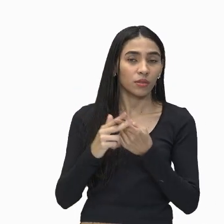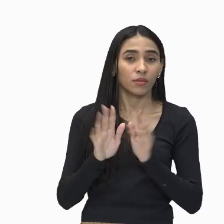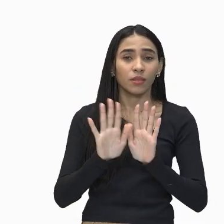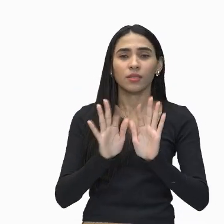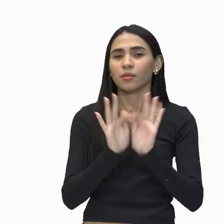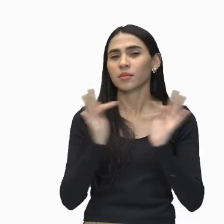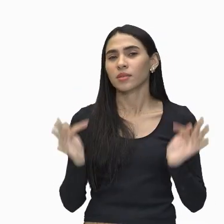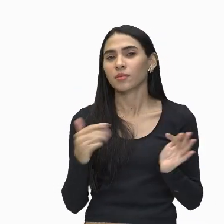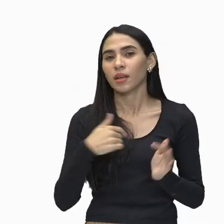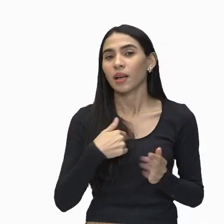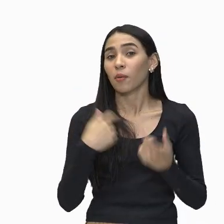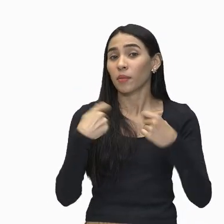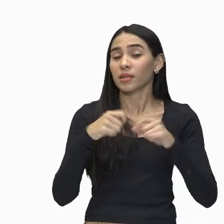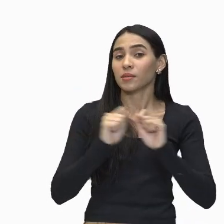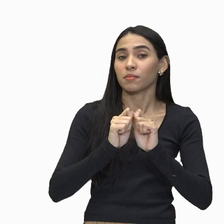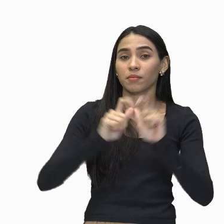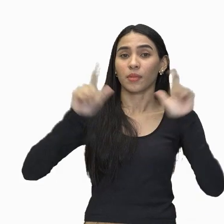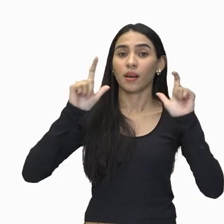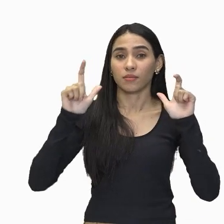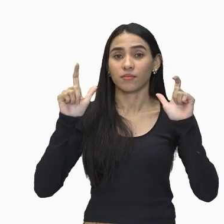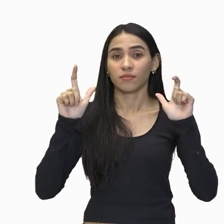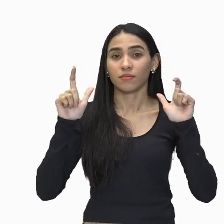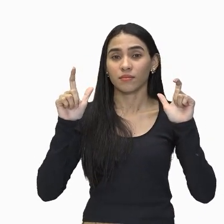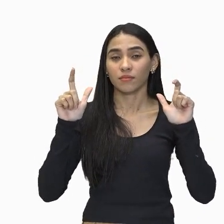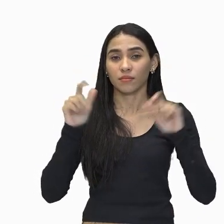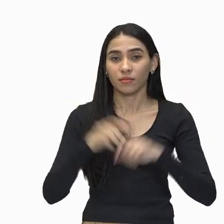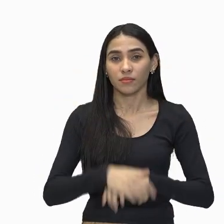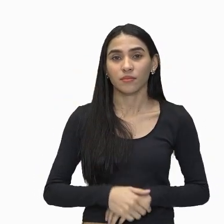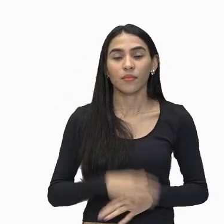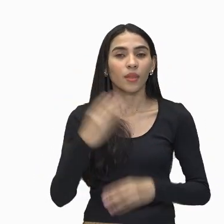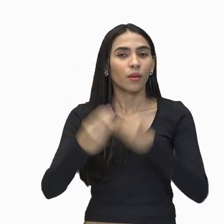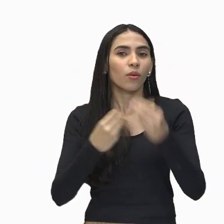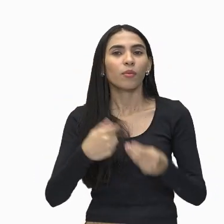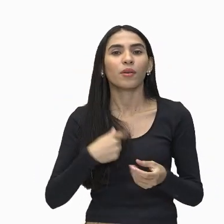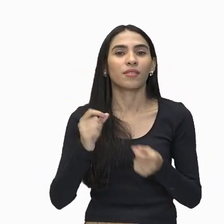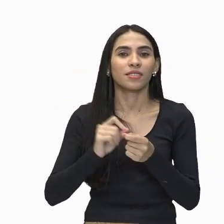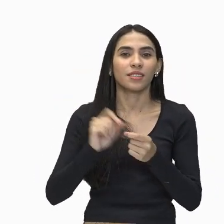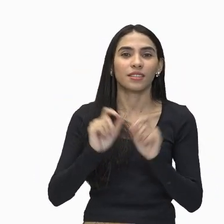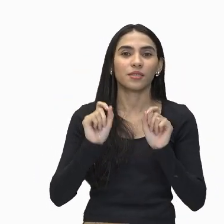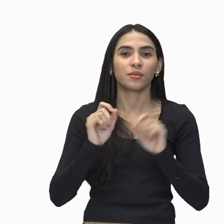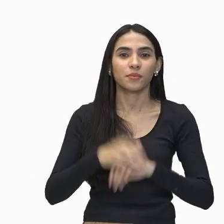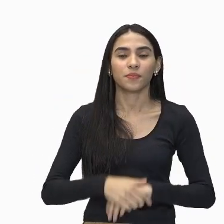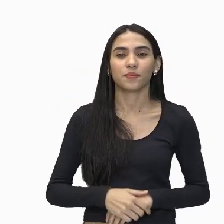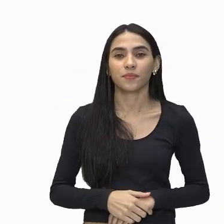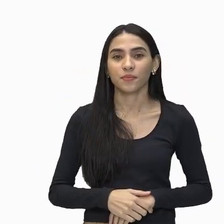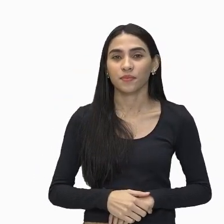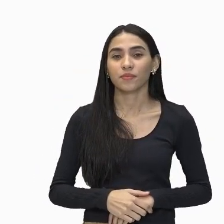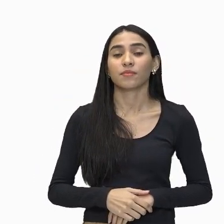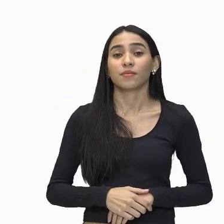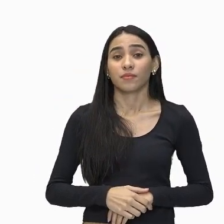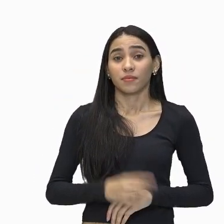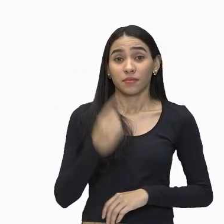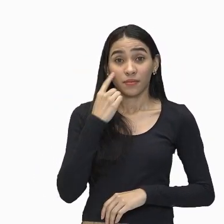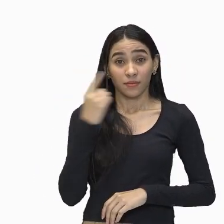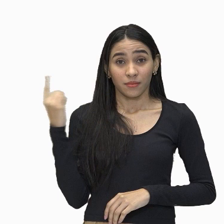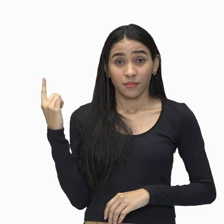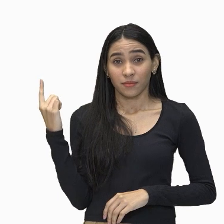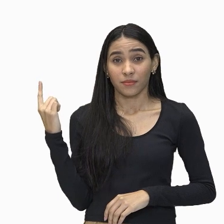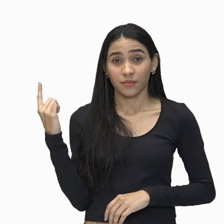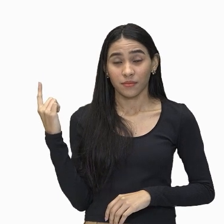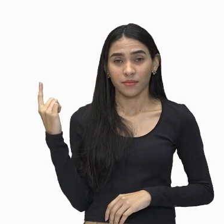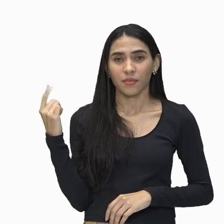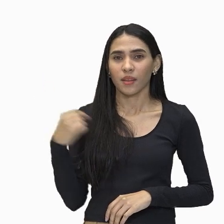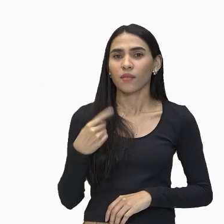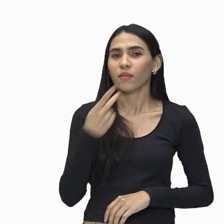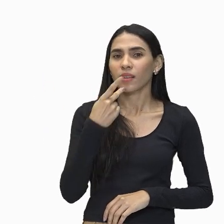Eu tenho que despertar dessa minha existência inautêntica. Como é que eu vou fazer isso? Através da angústia. Eu não vinha